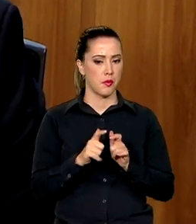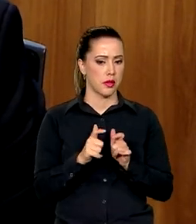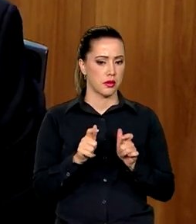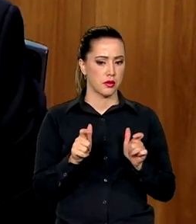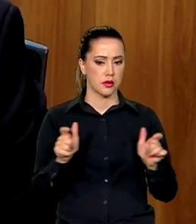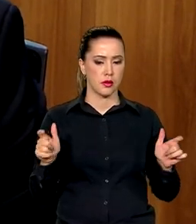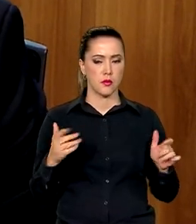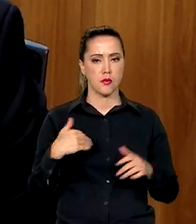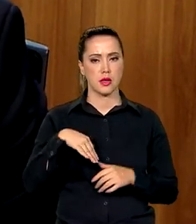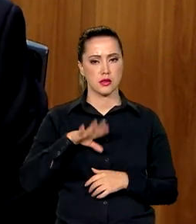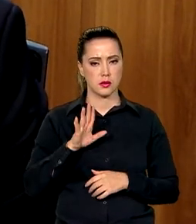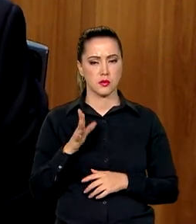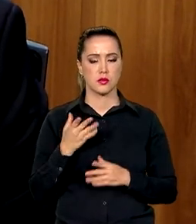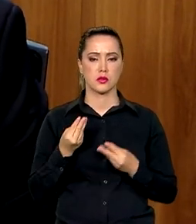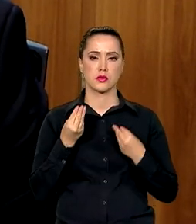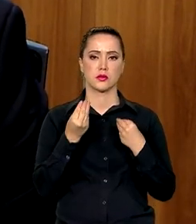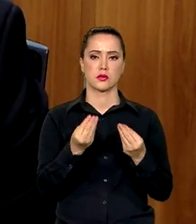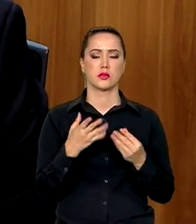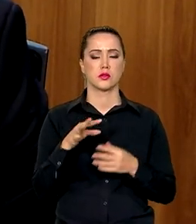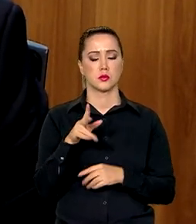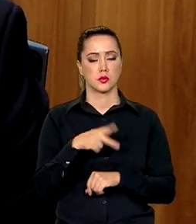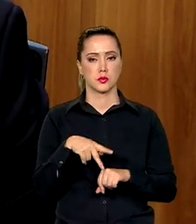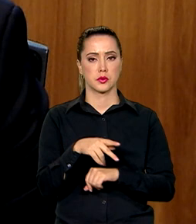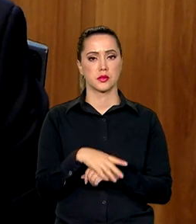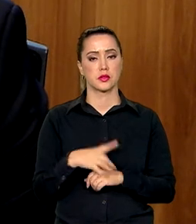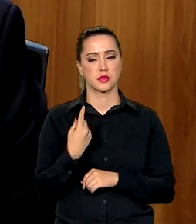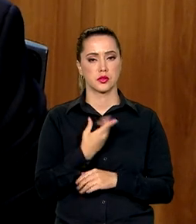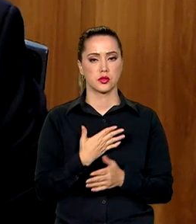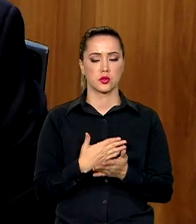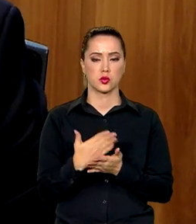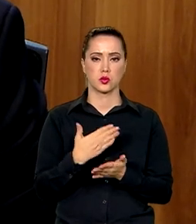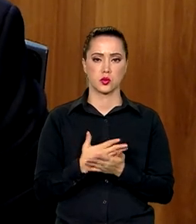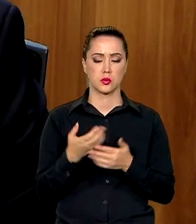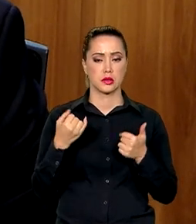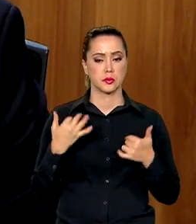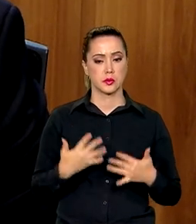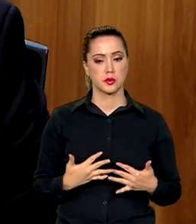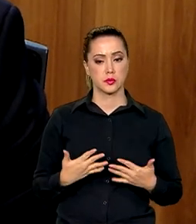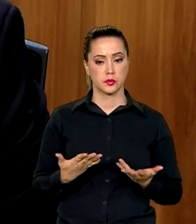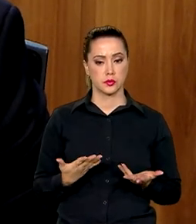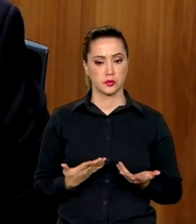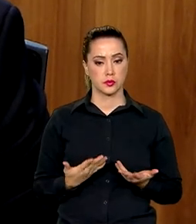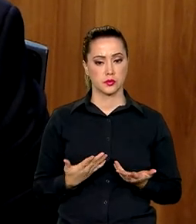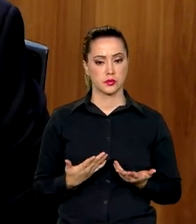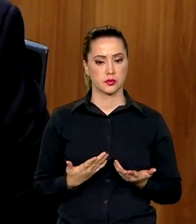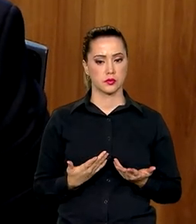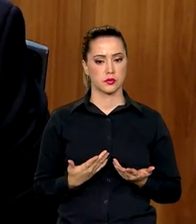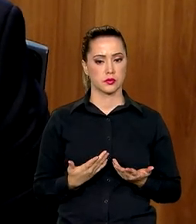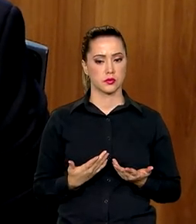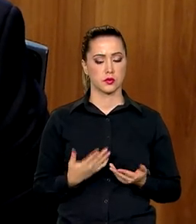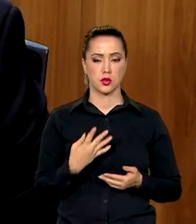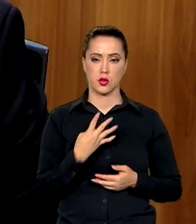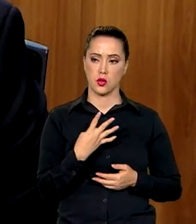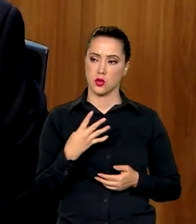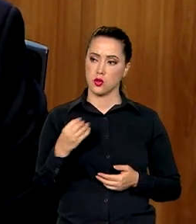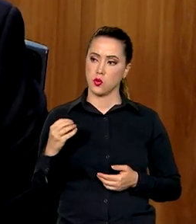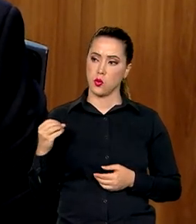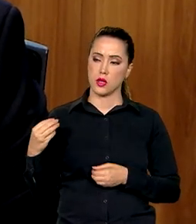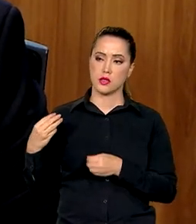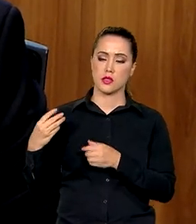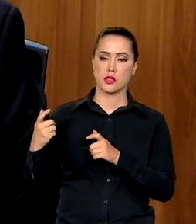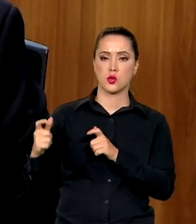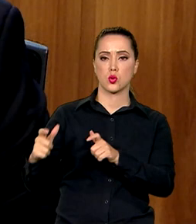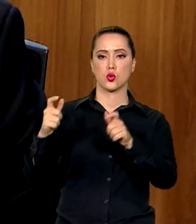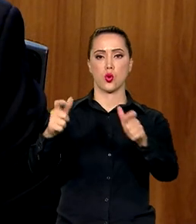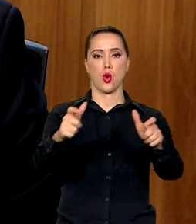máximo e essa estrutura para todo o país a gente começa como falei com 400 areninhas